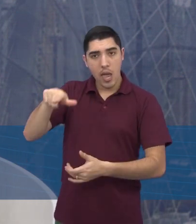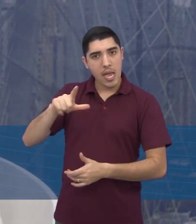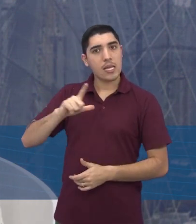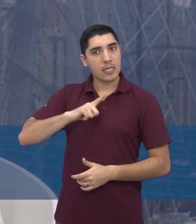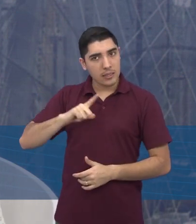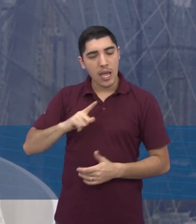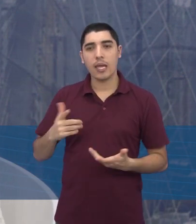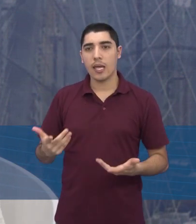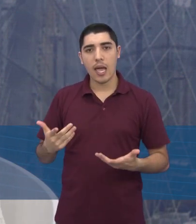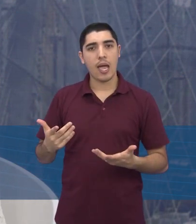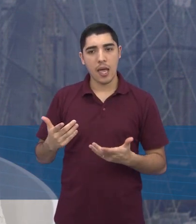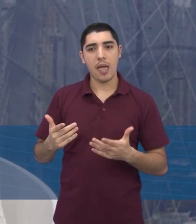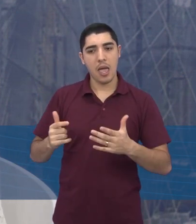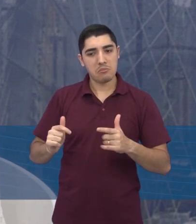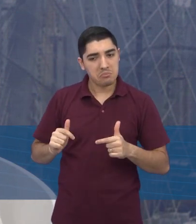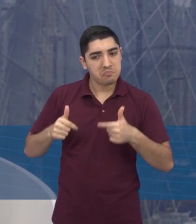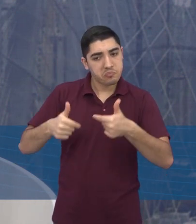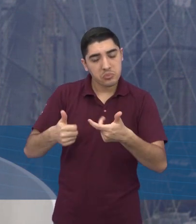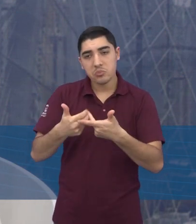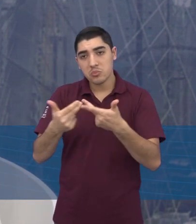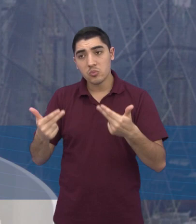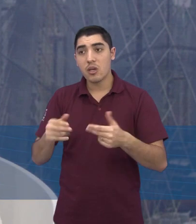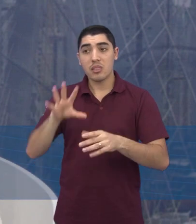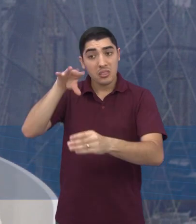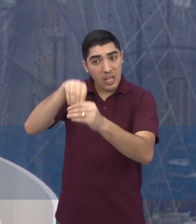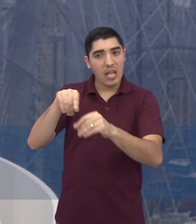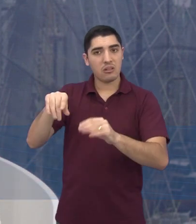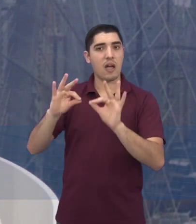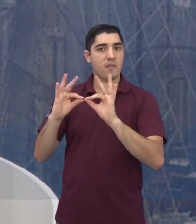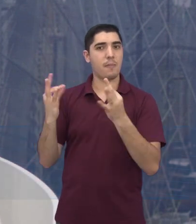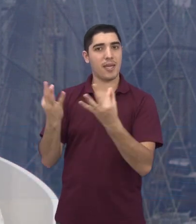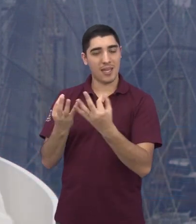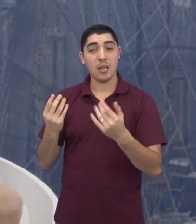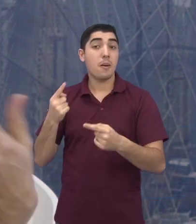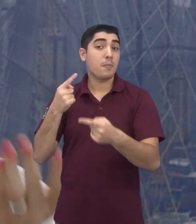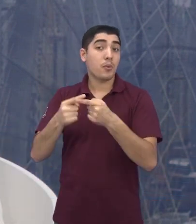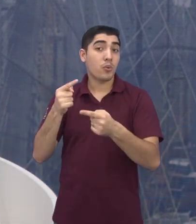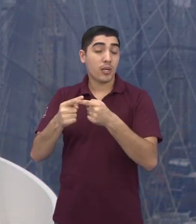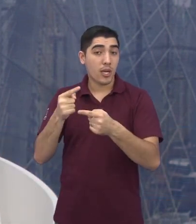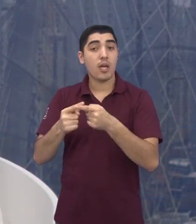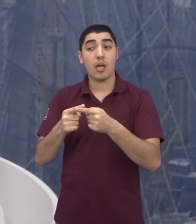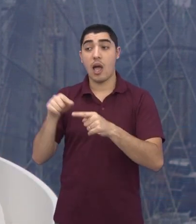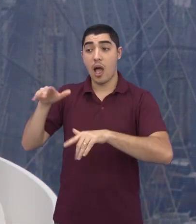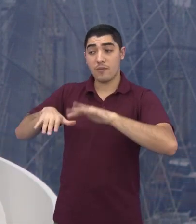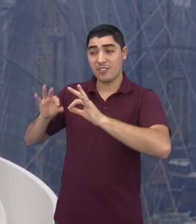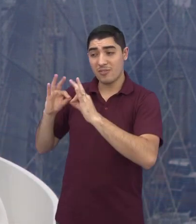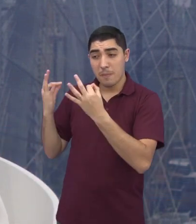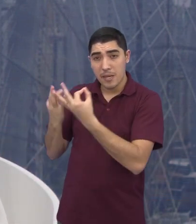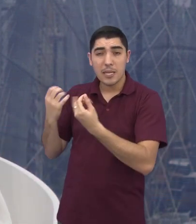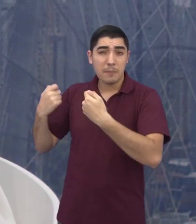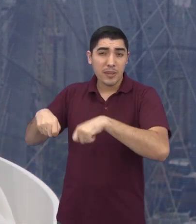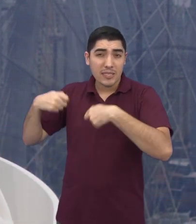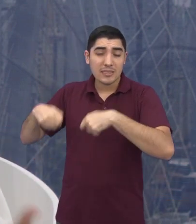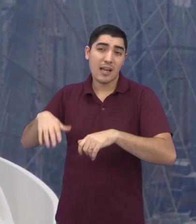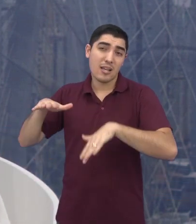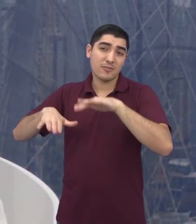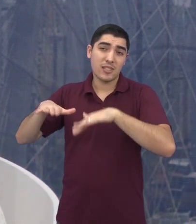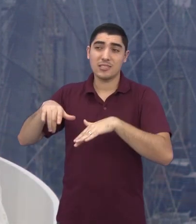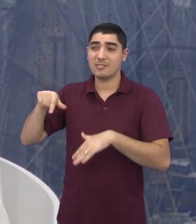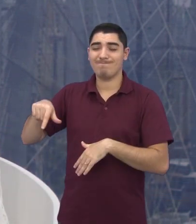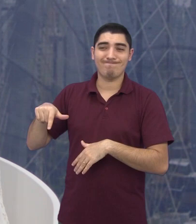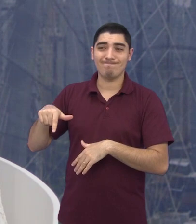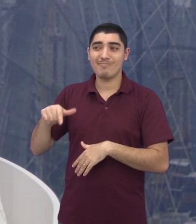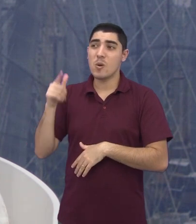mais esses lugares dentro das suas famílias, por necessidade das famílias, às vezes pela falta